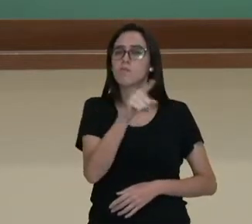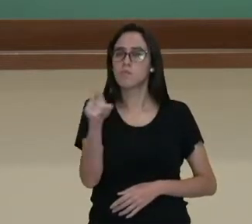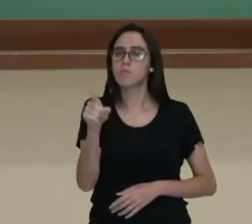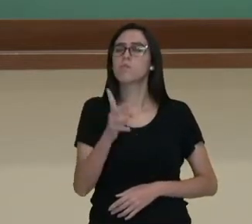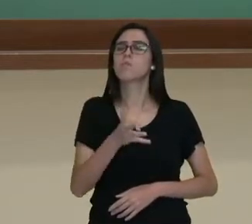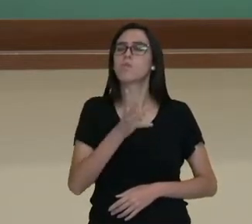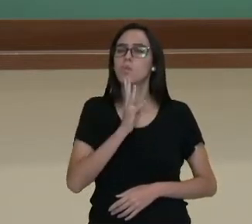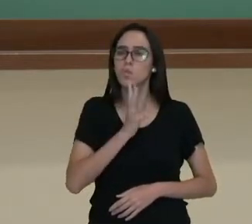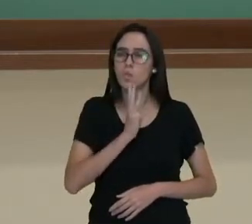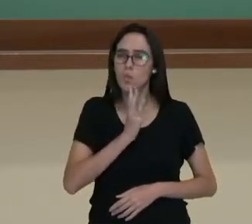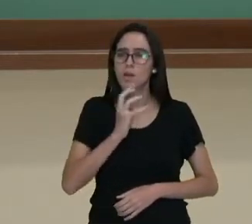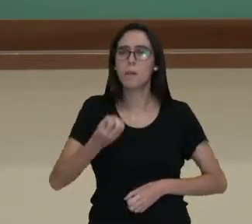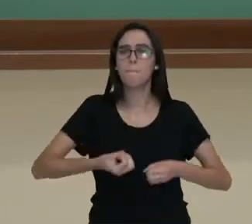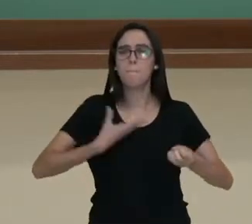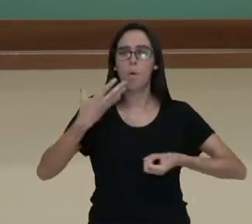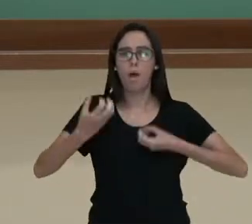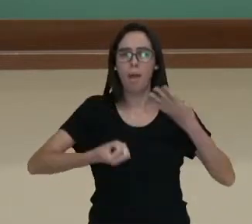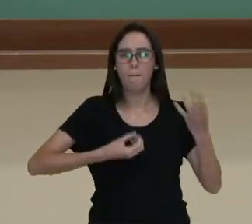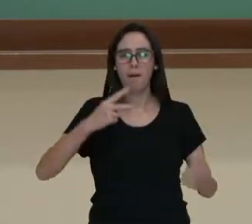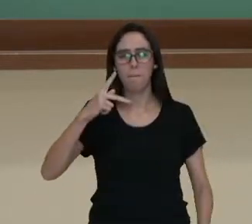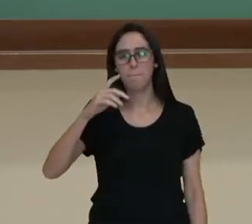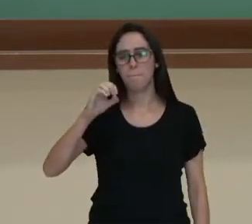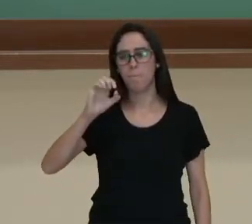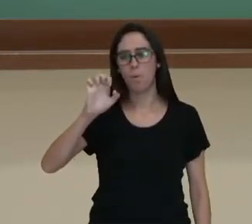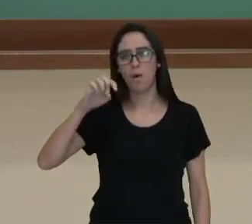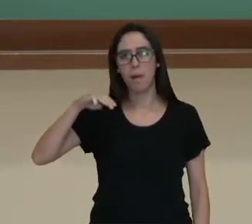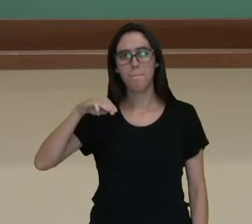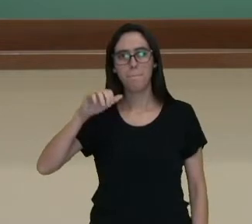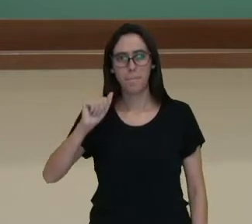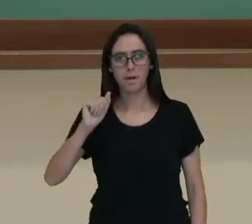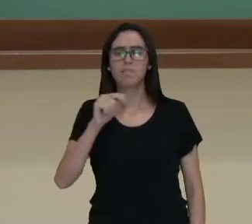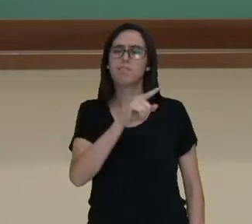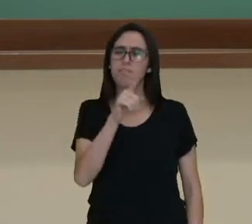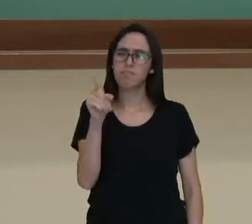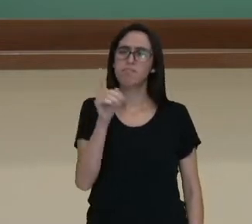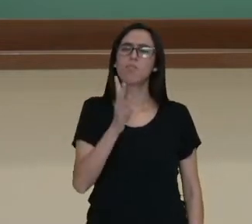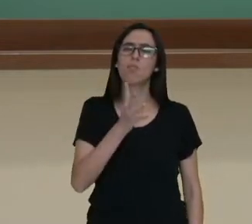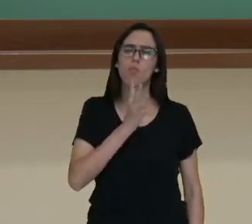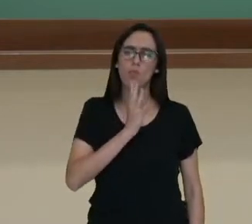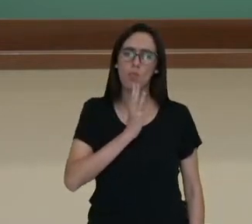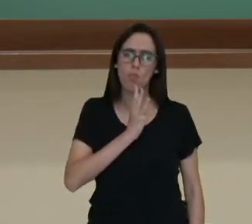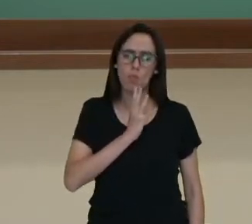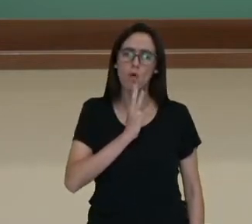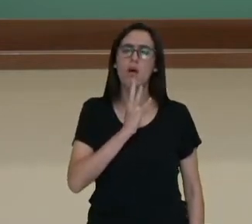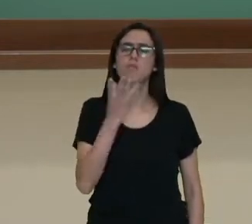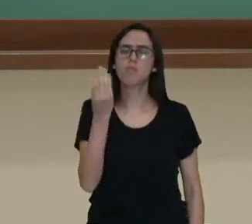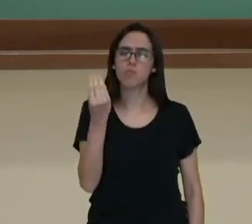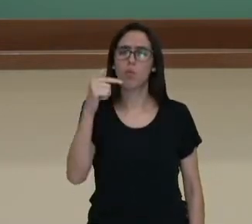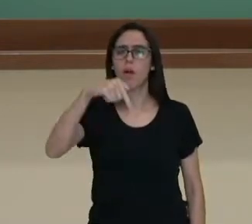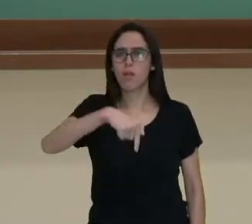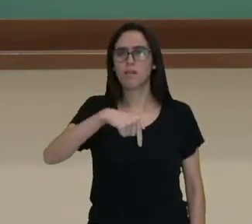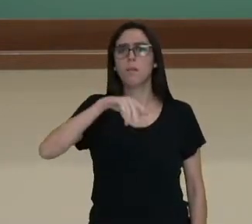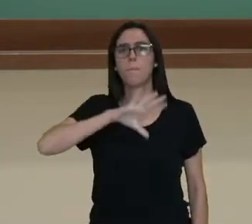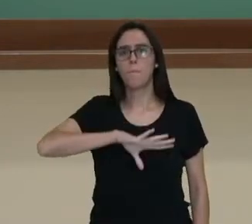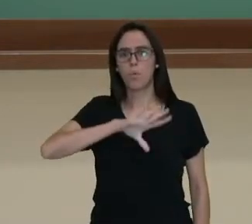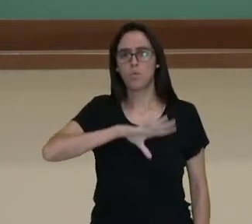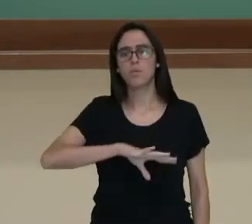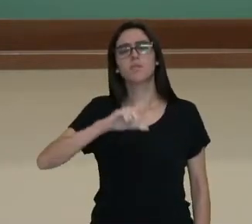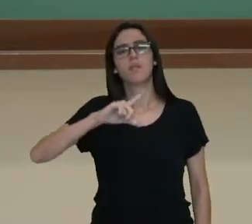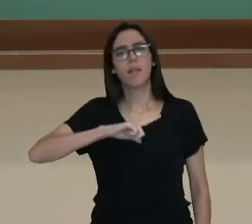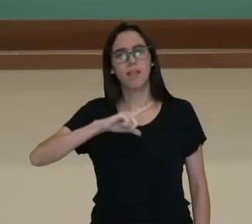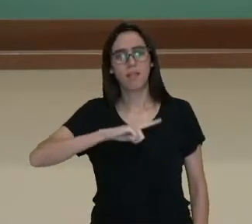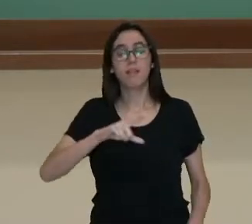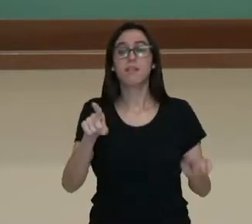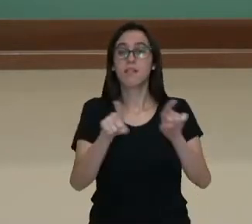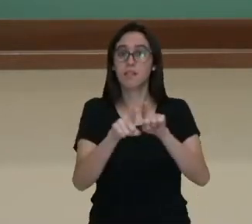aí o gênero poema, né? Muito comum na língua materna, na língua portuguesa. Também temos o